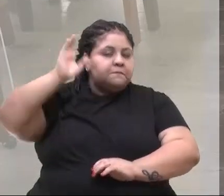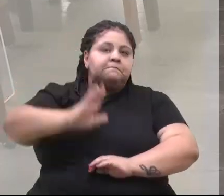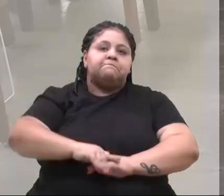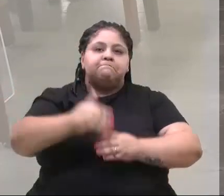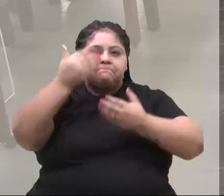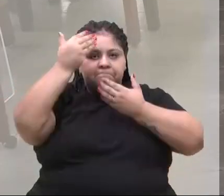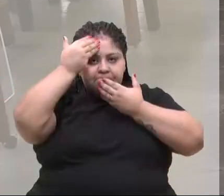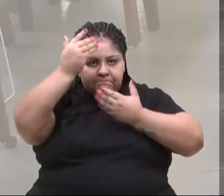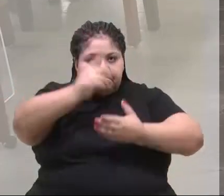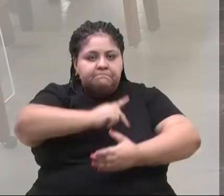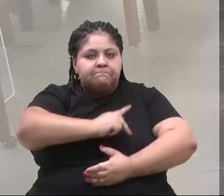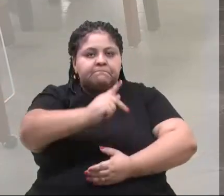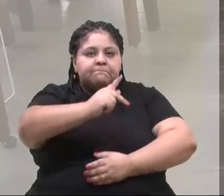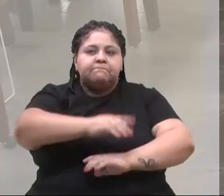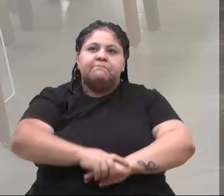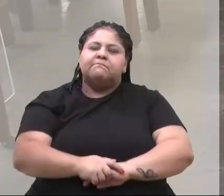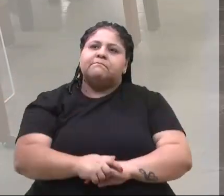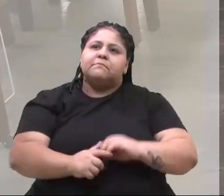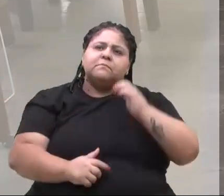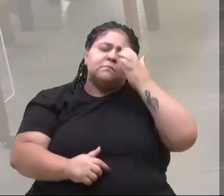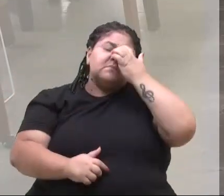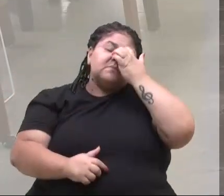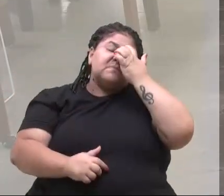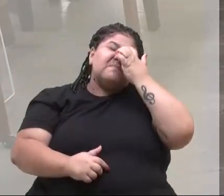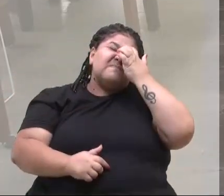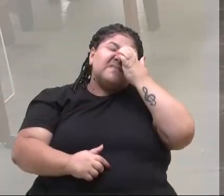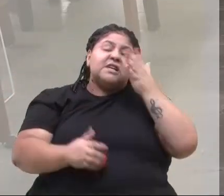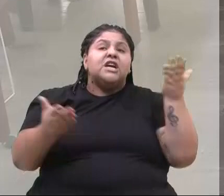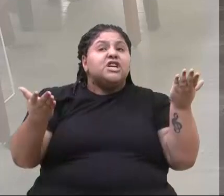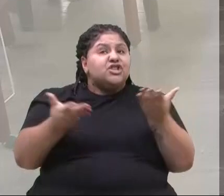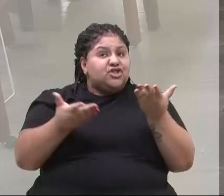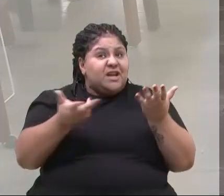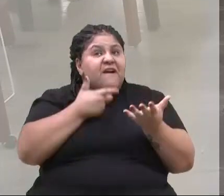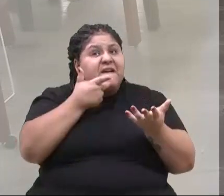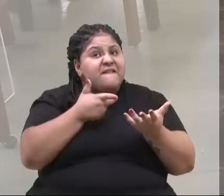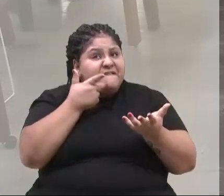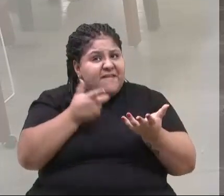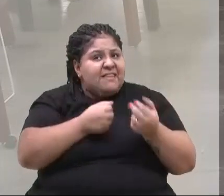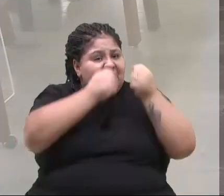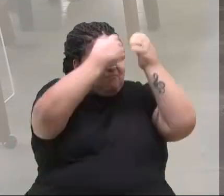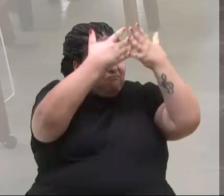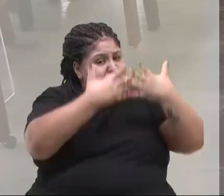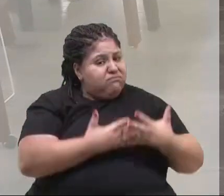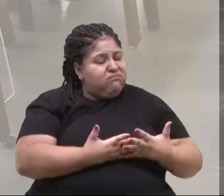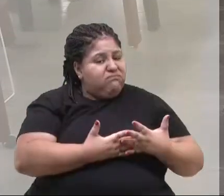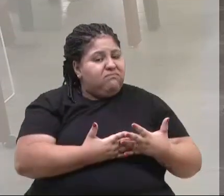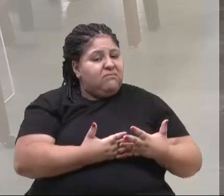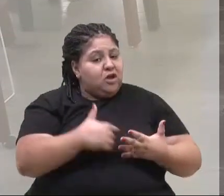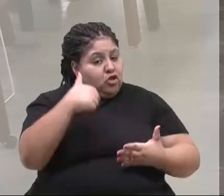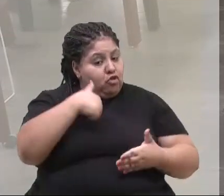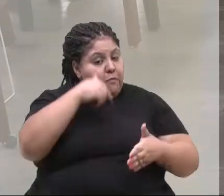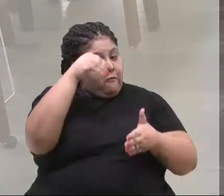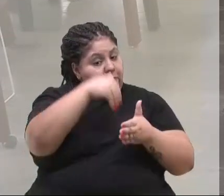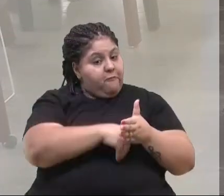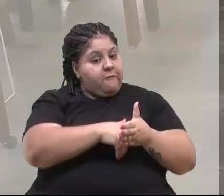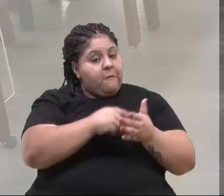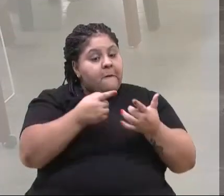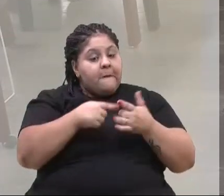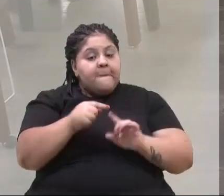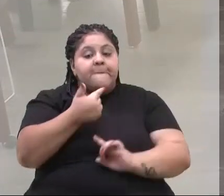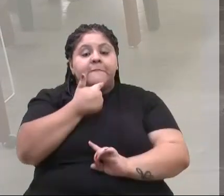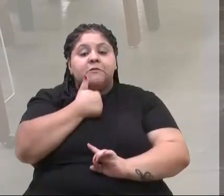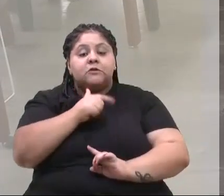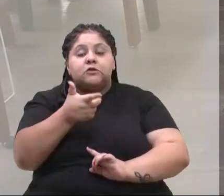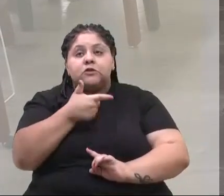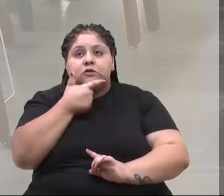Obrigado, presidente. Eu já expus as minhas razões anteriormente a respeito do meu voto, mas gostaria de me